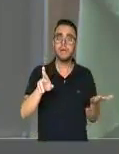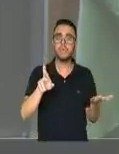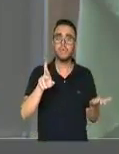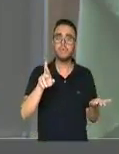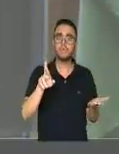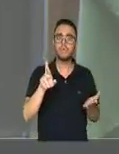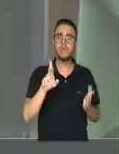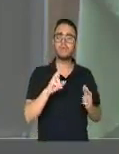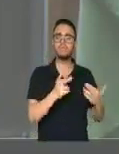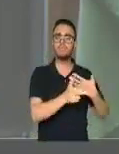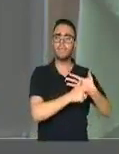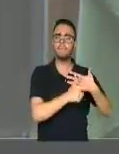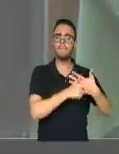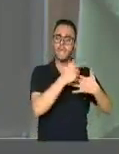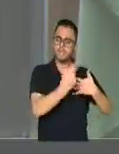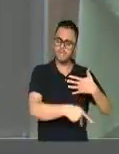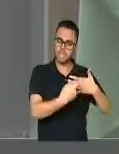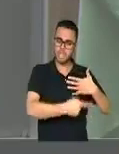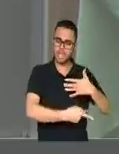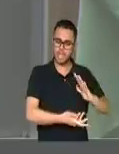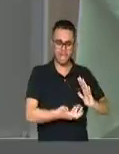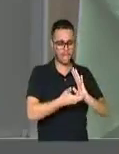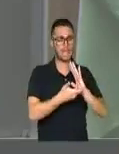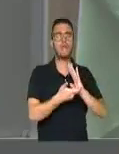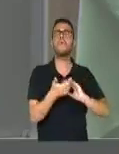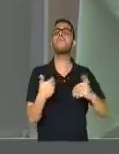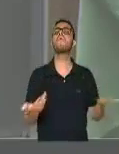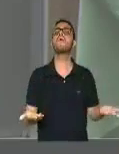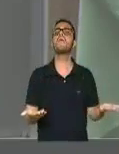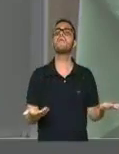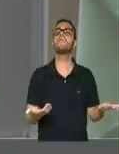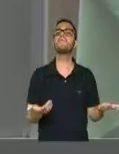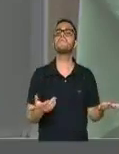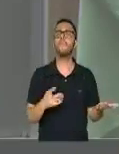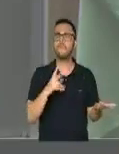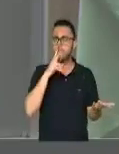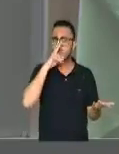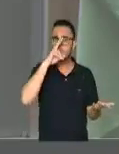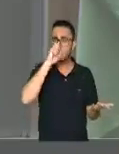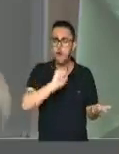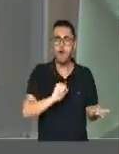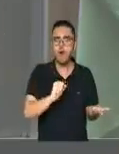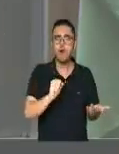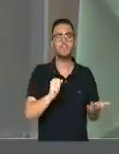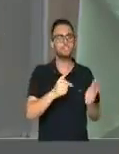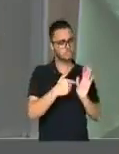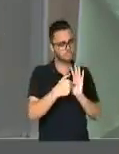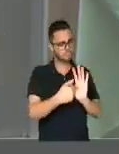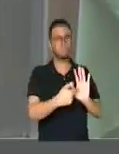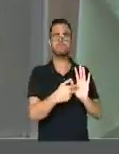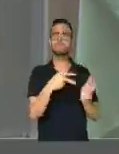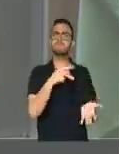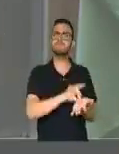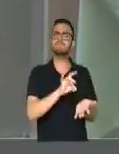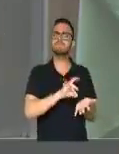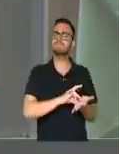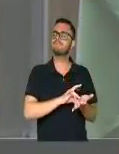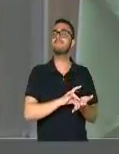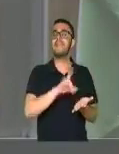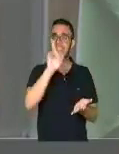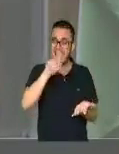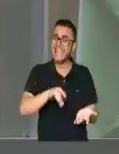esta casa, o seu papel, é que não são fortes indícios, não, são realidades